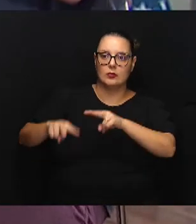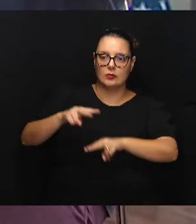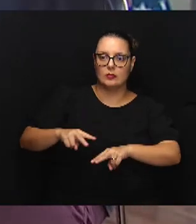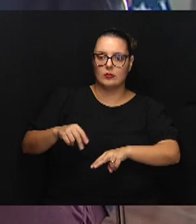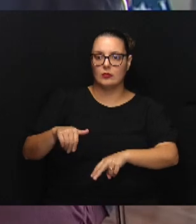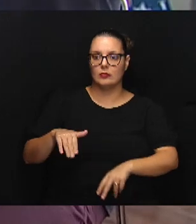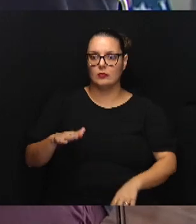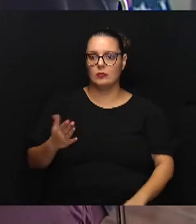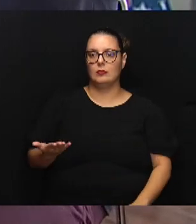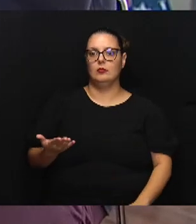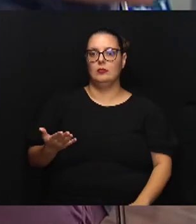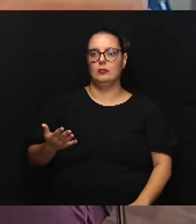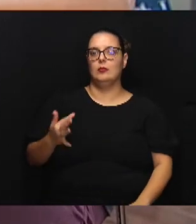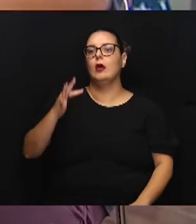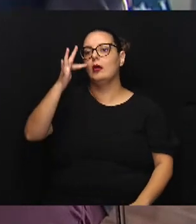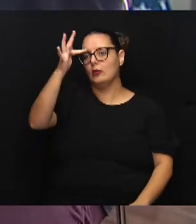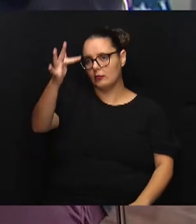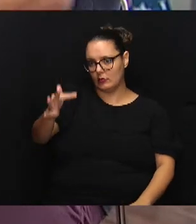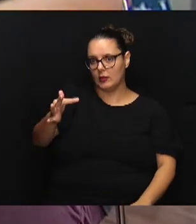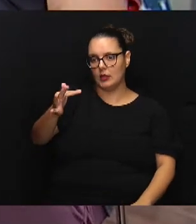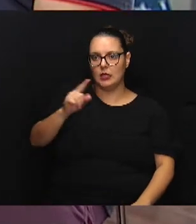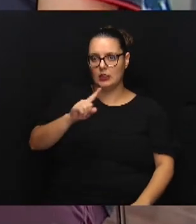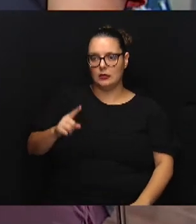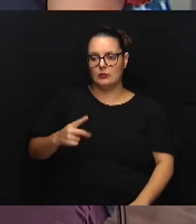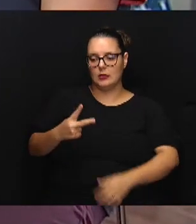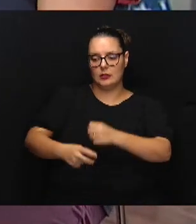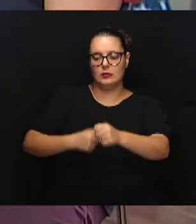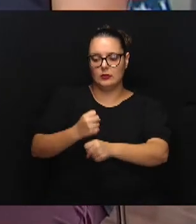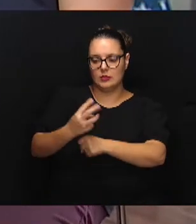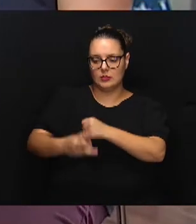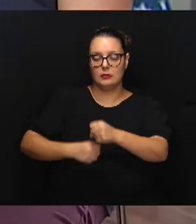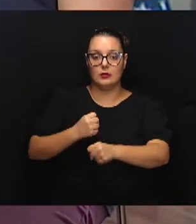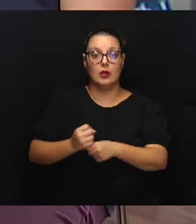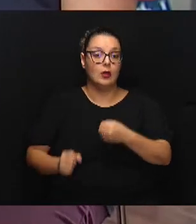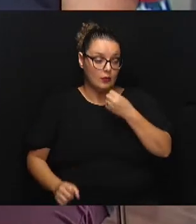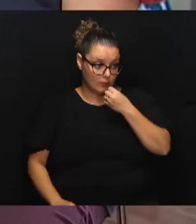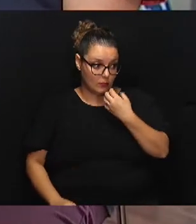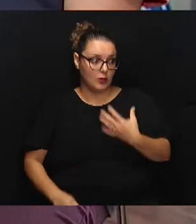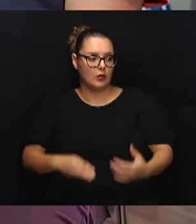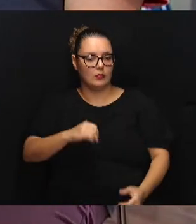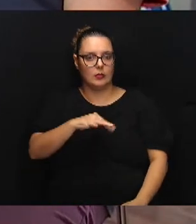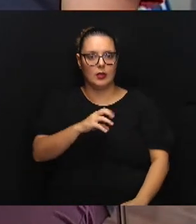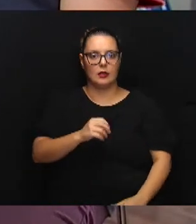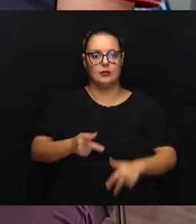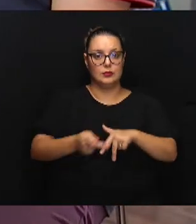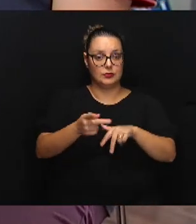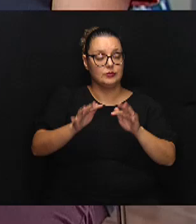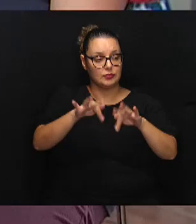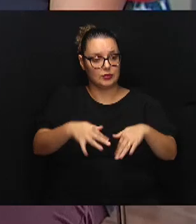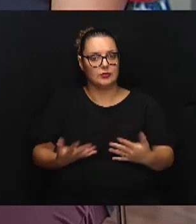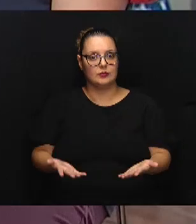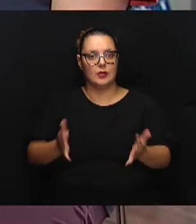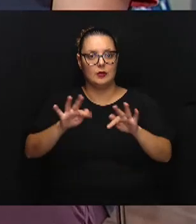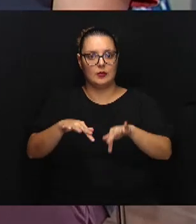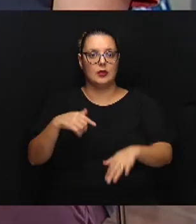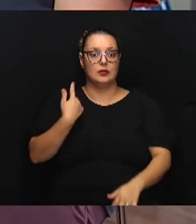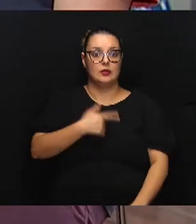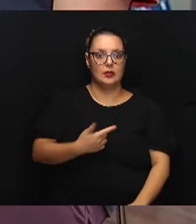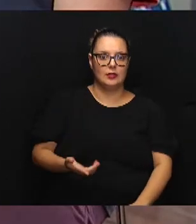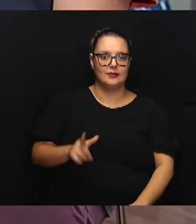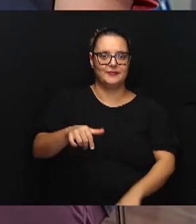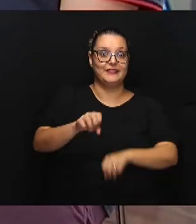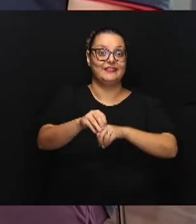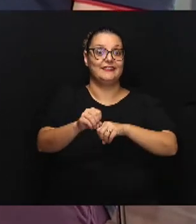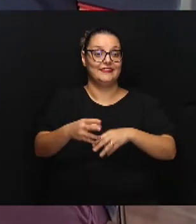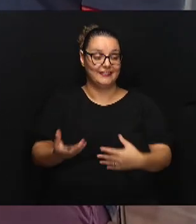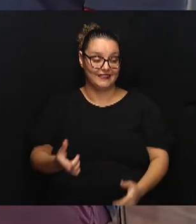mais, olhar para o futuro e não para daqui 2, 3 anos. Boa, Marcos. Suas considerações finais aí, depois dessa aula